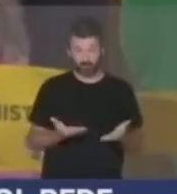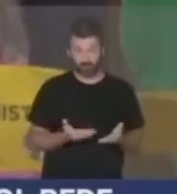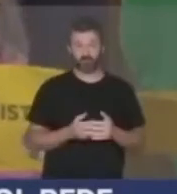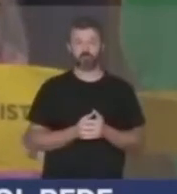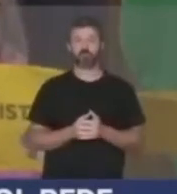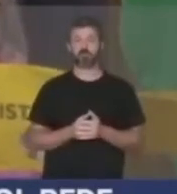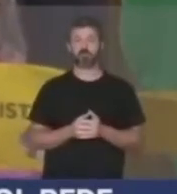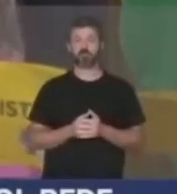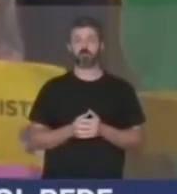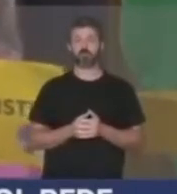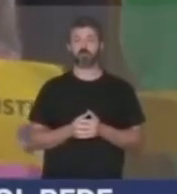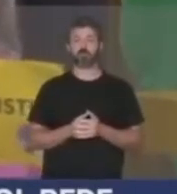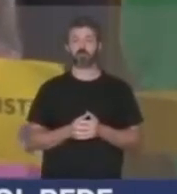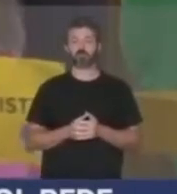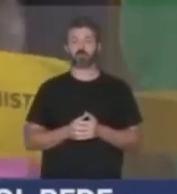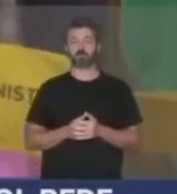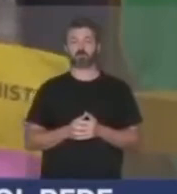afastado,